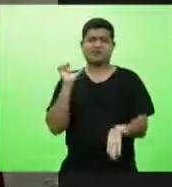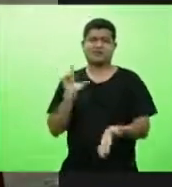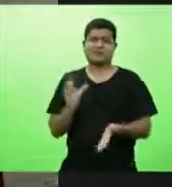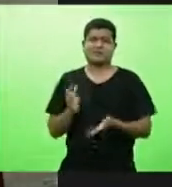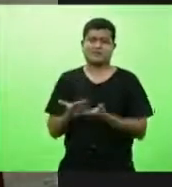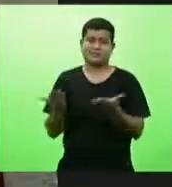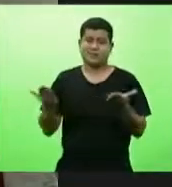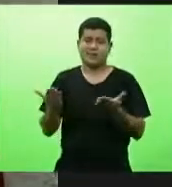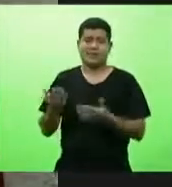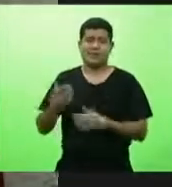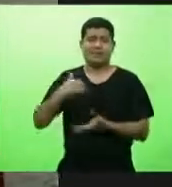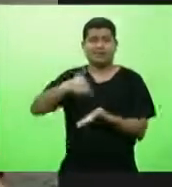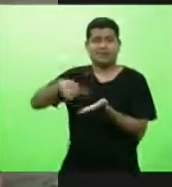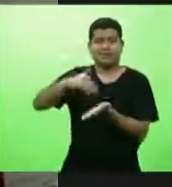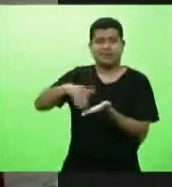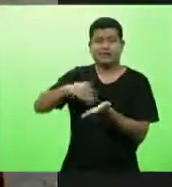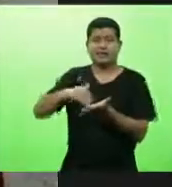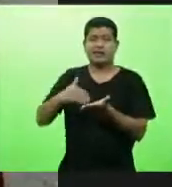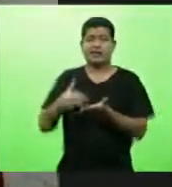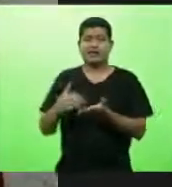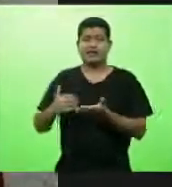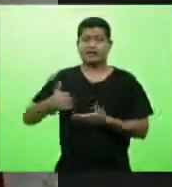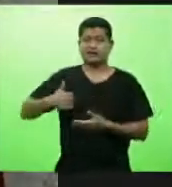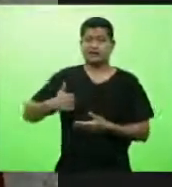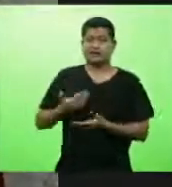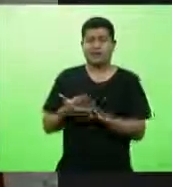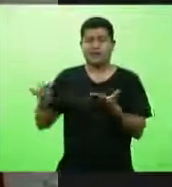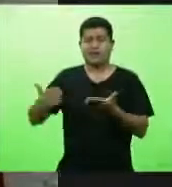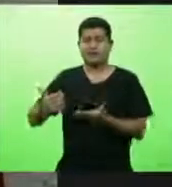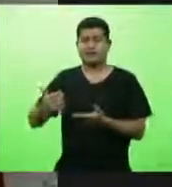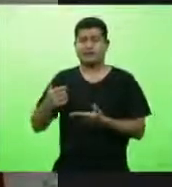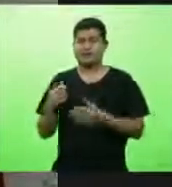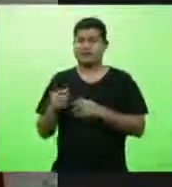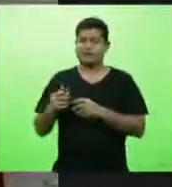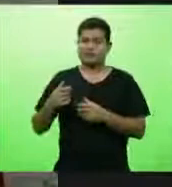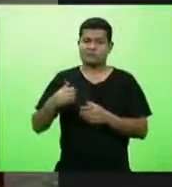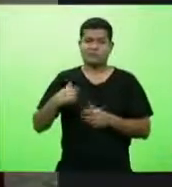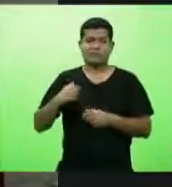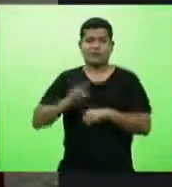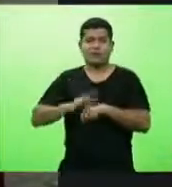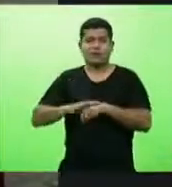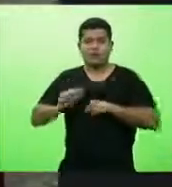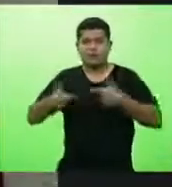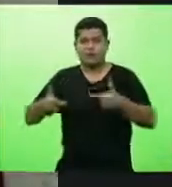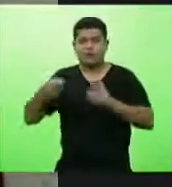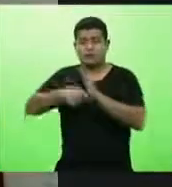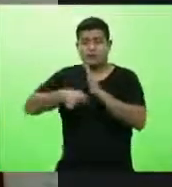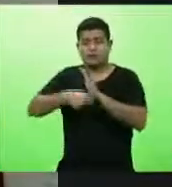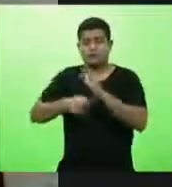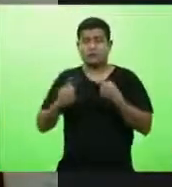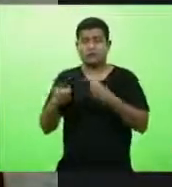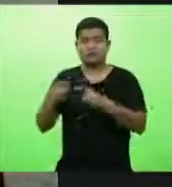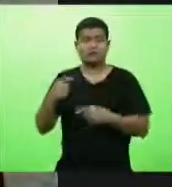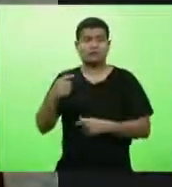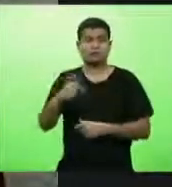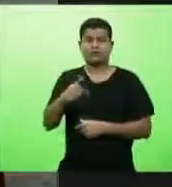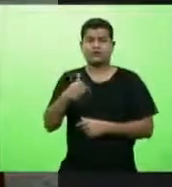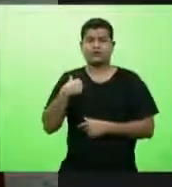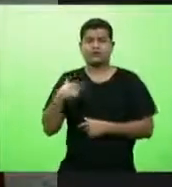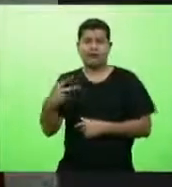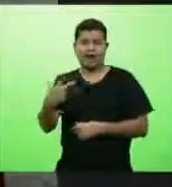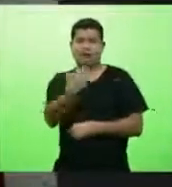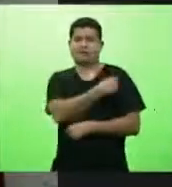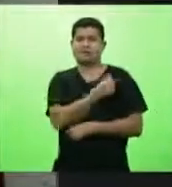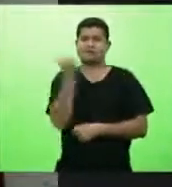de secretários que não eram do grupo ali de enfrentamento, que tiveram essa vacinação. Então, precisa ter esse senso de responsabilidade